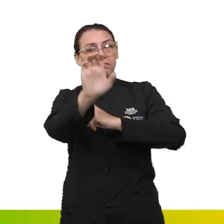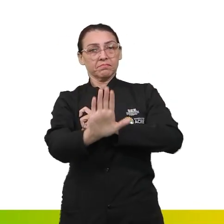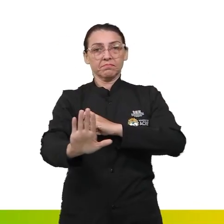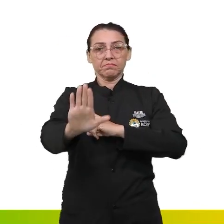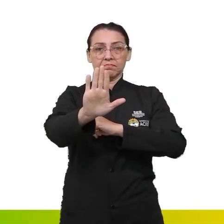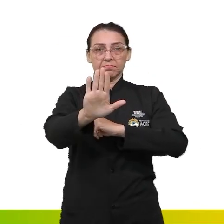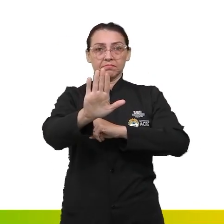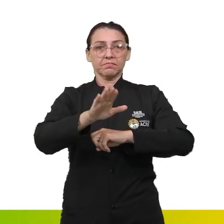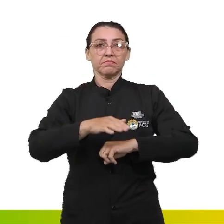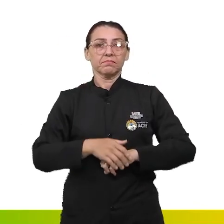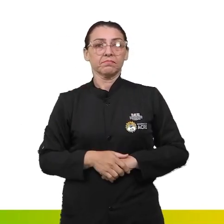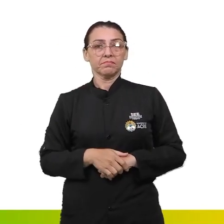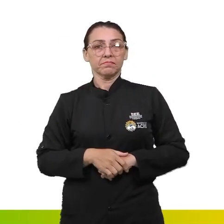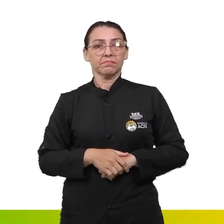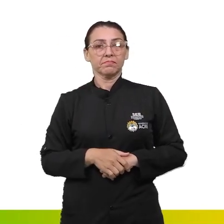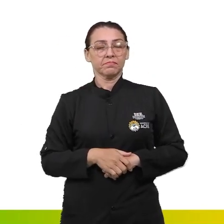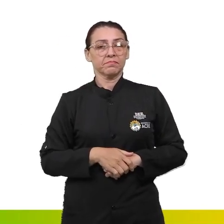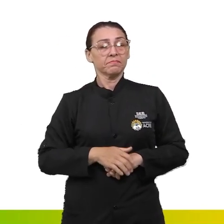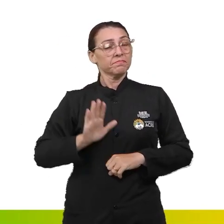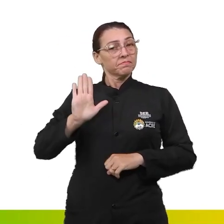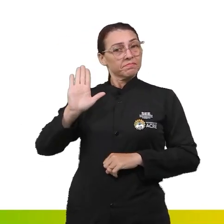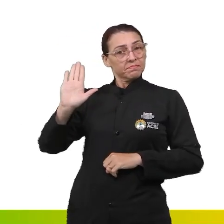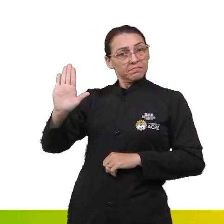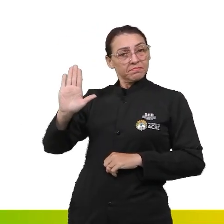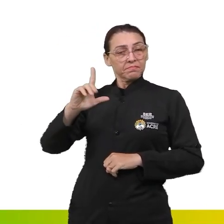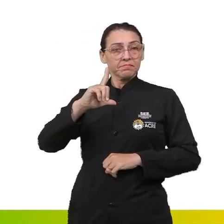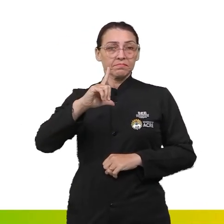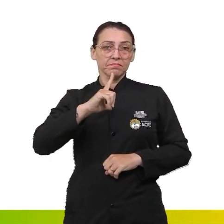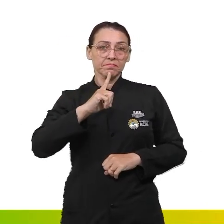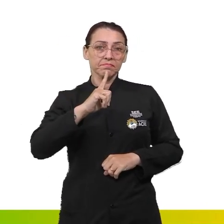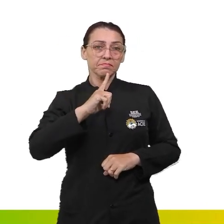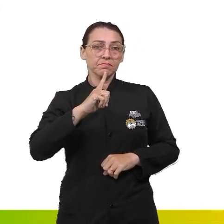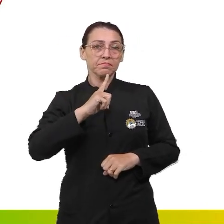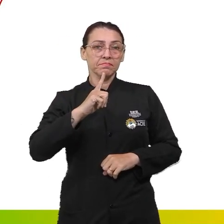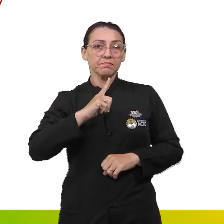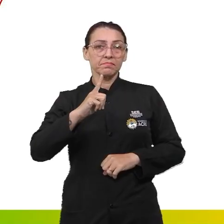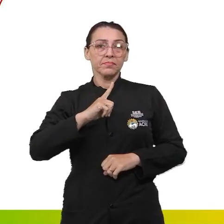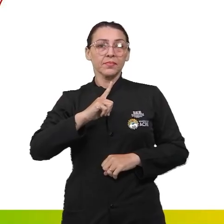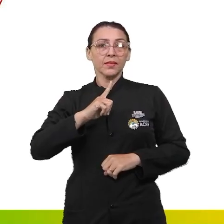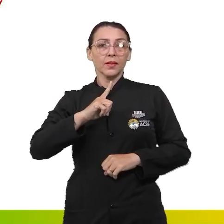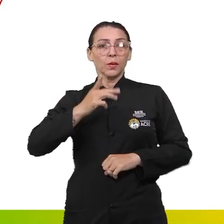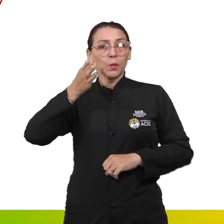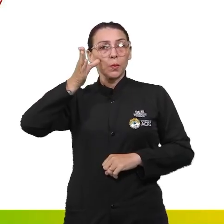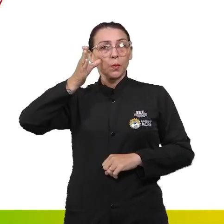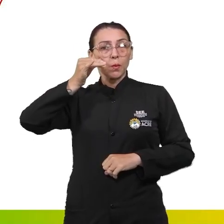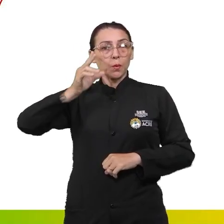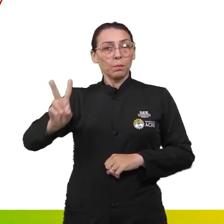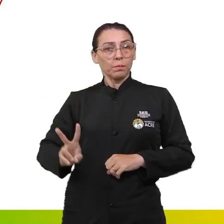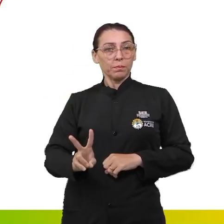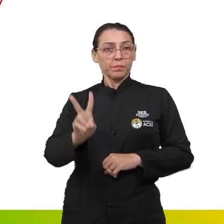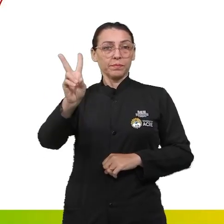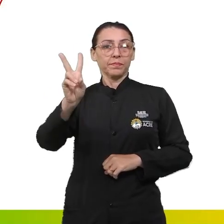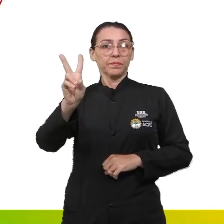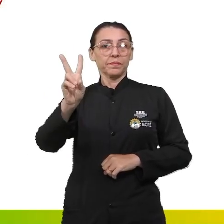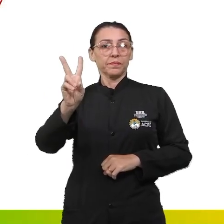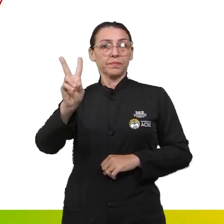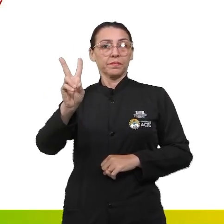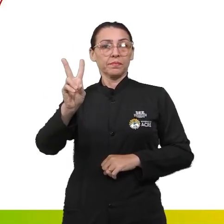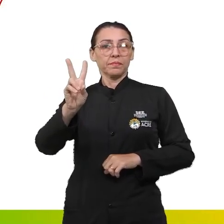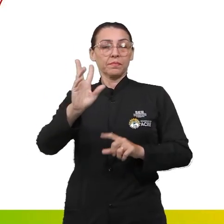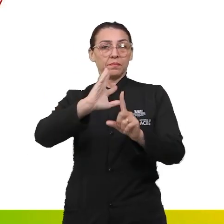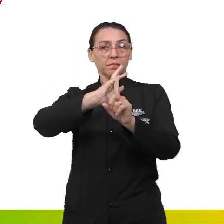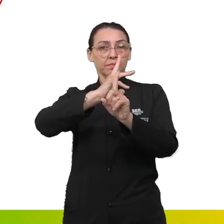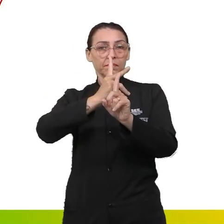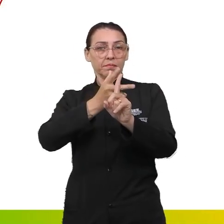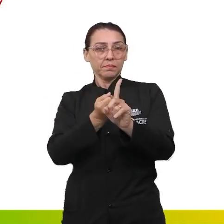Europa. Gente, lá houve um grande interesse pelos valores e pela arte